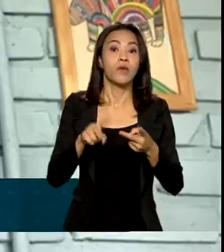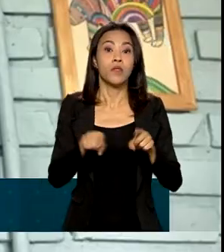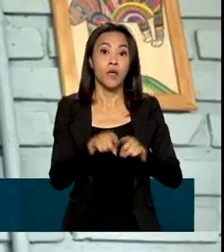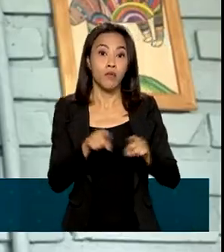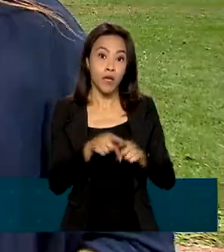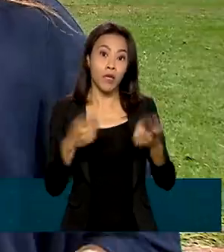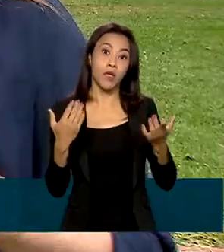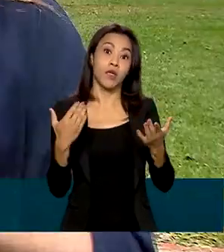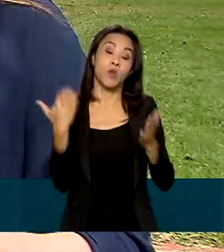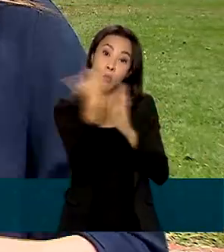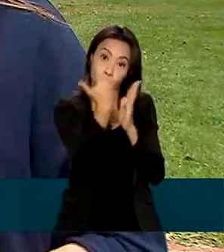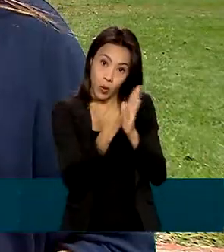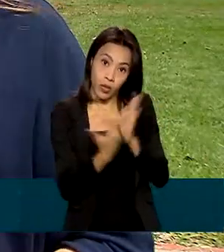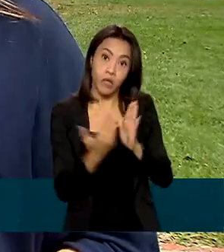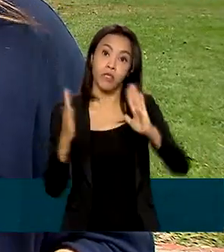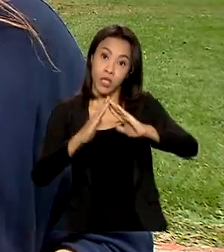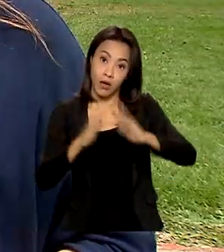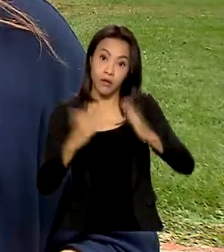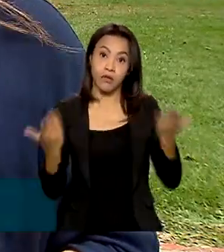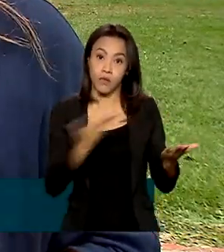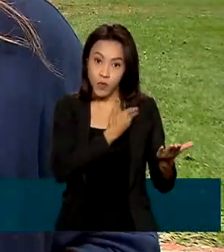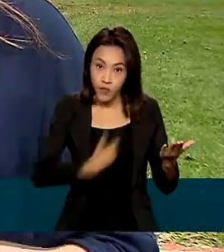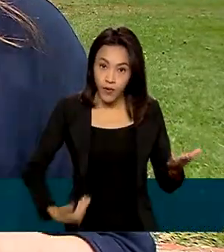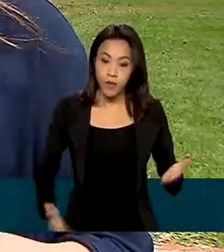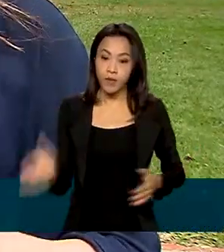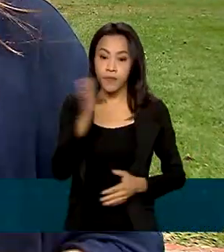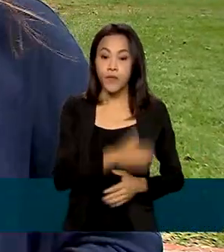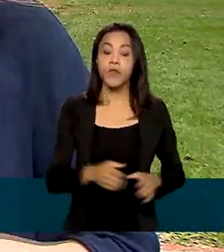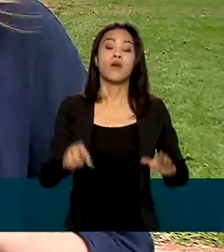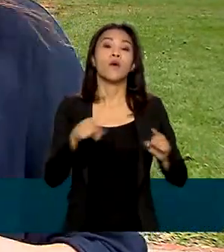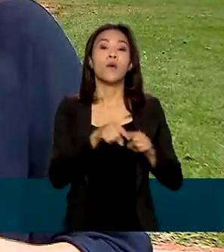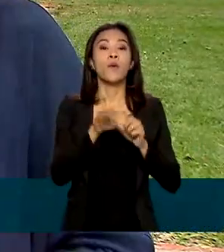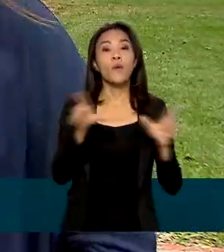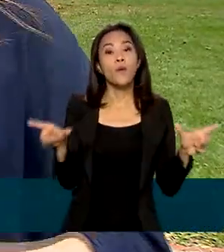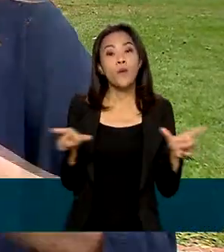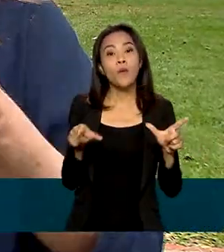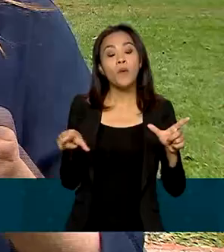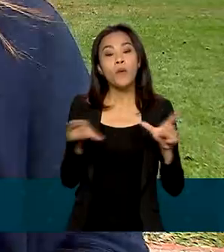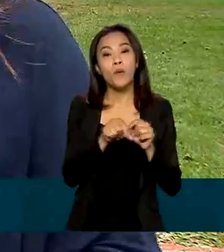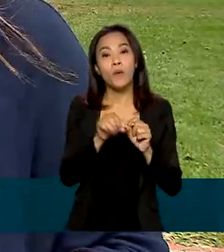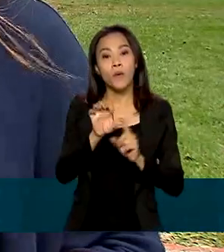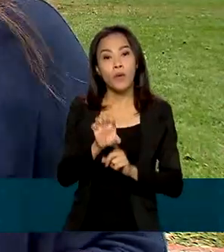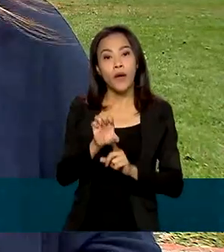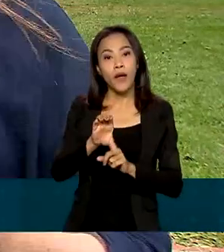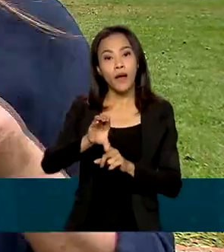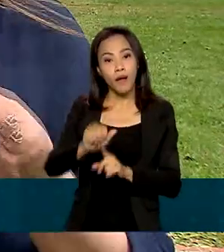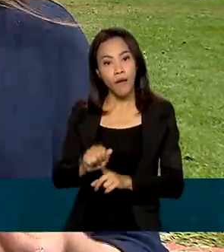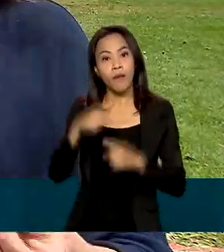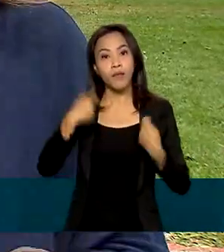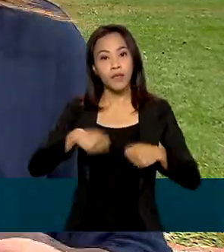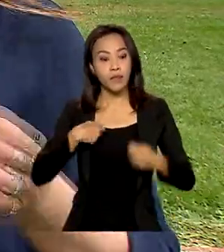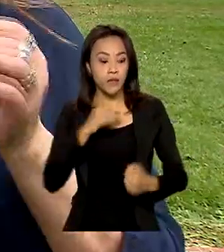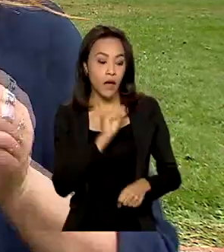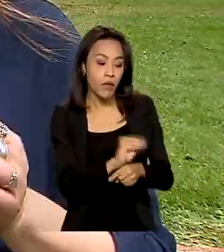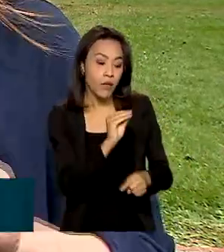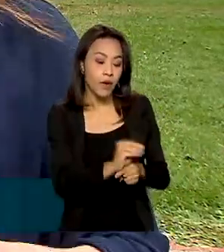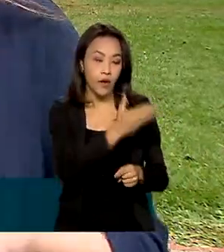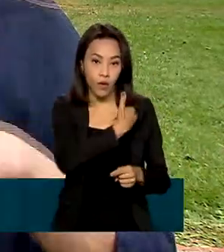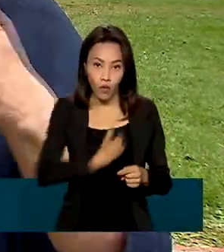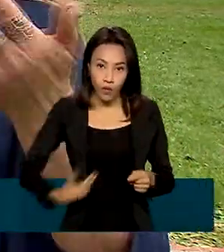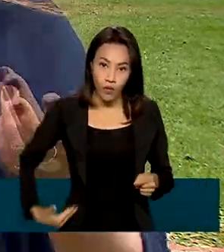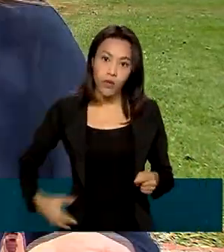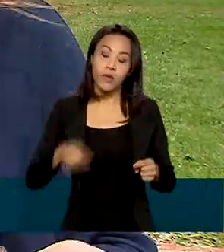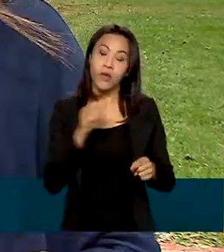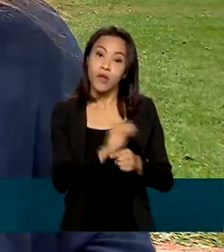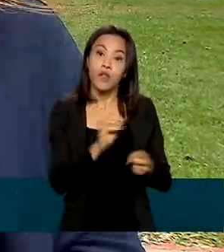O estatuto da criança e do adolescente determina que o Estado deve amparar jovens, órfãos